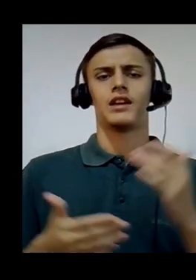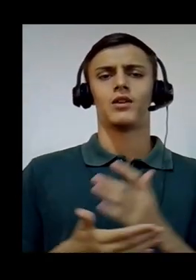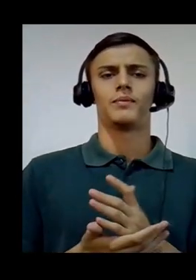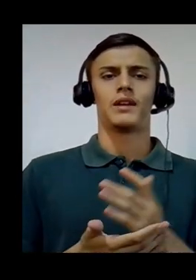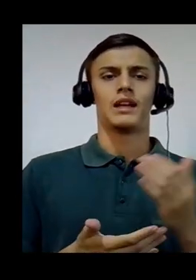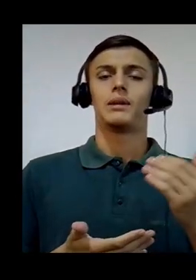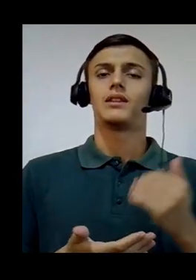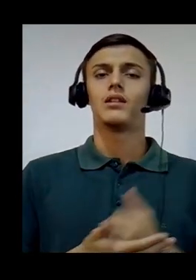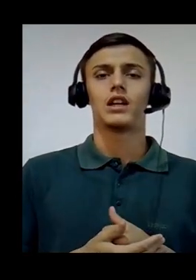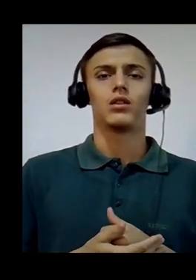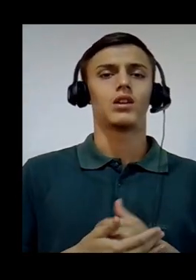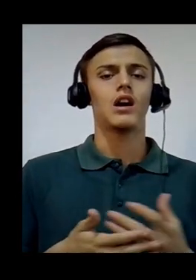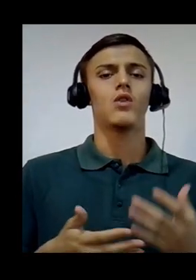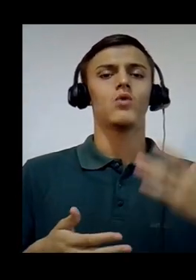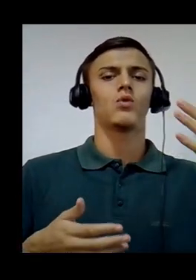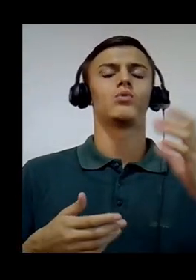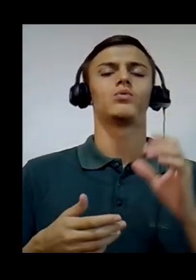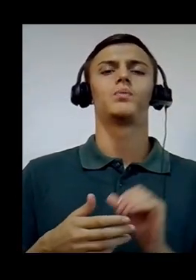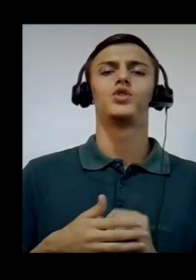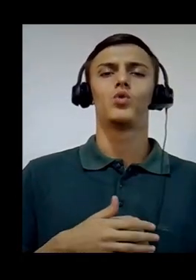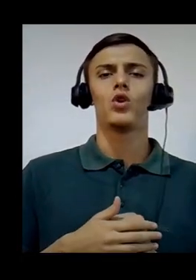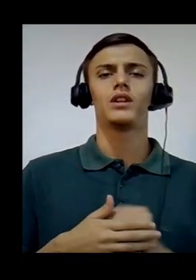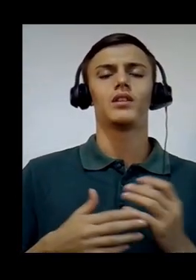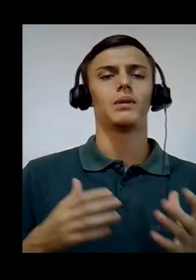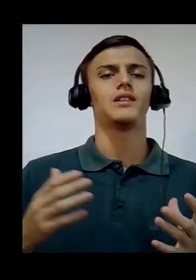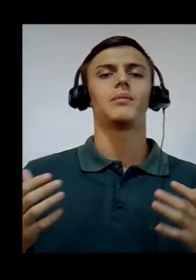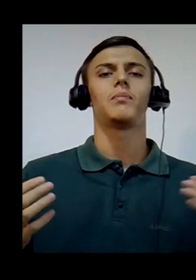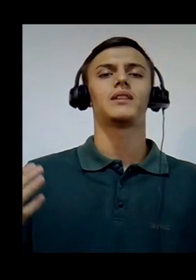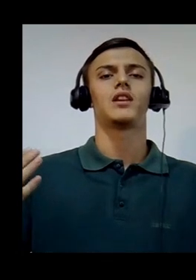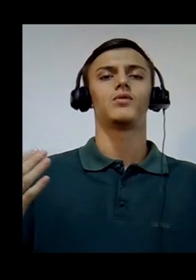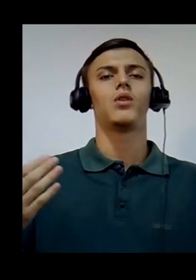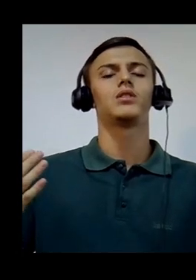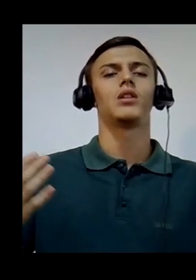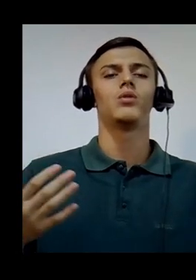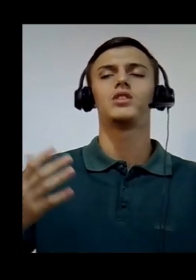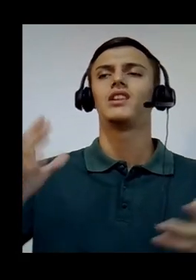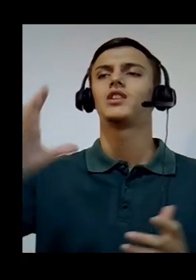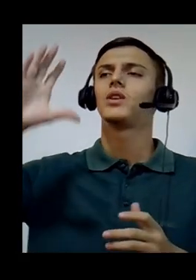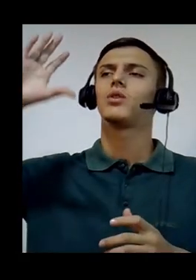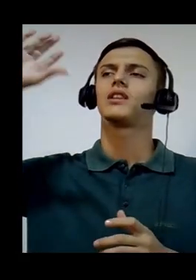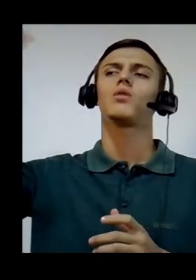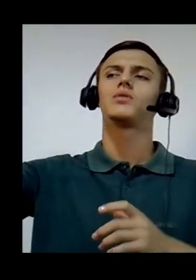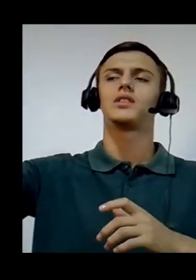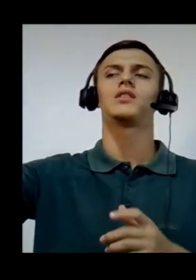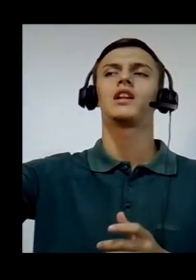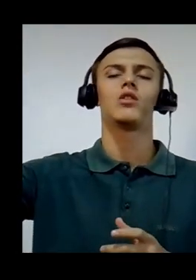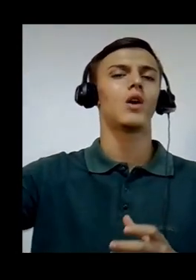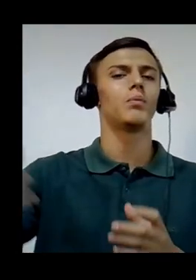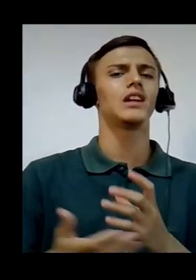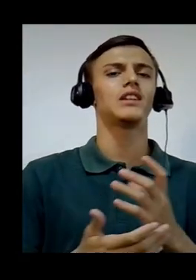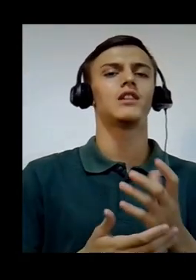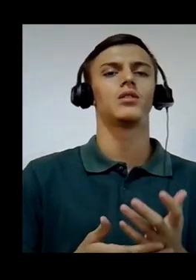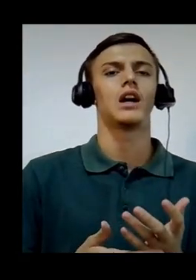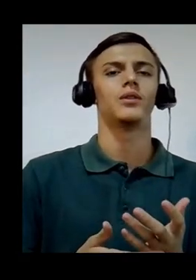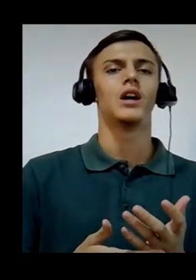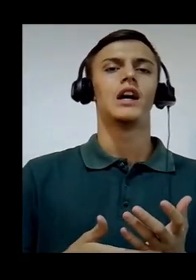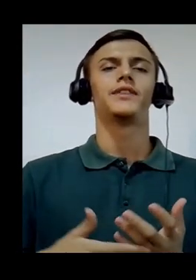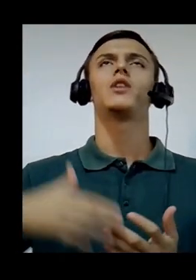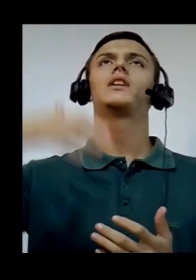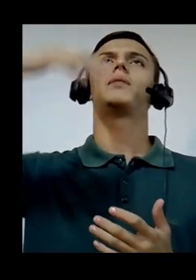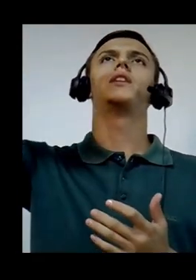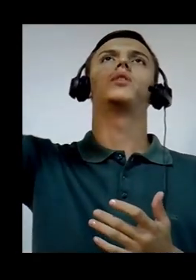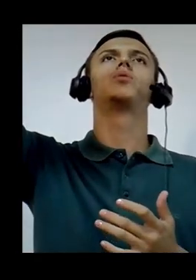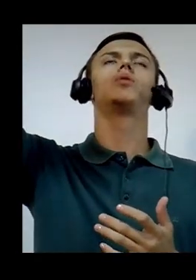zebrada limitando aquele local, algum tipo de cone também, sempre passar em volta, longe, identifica o que está acontecendo naquele local, por que está